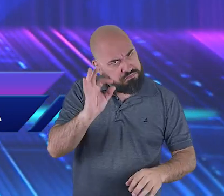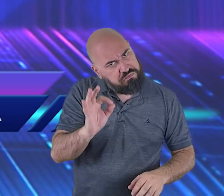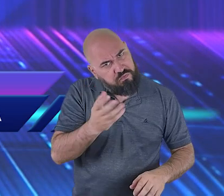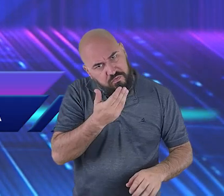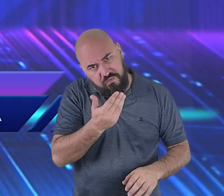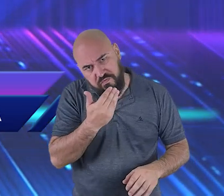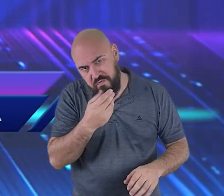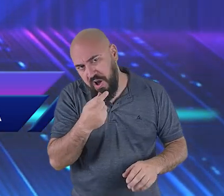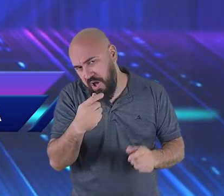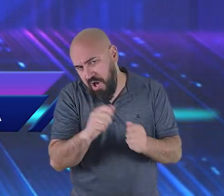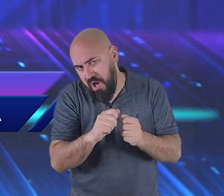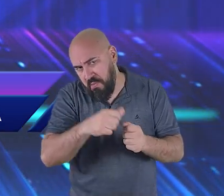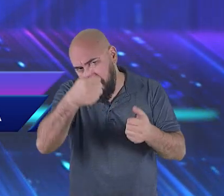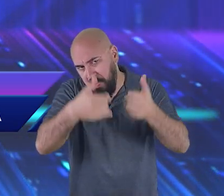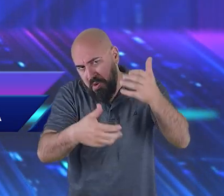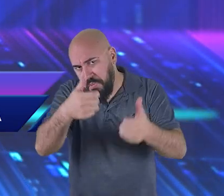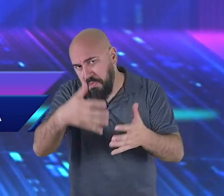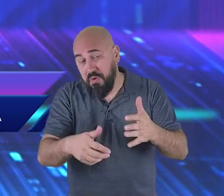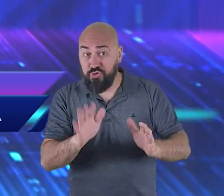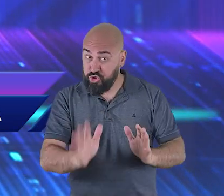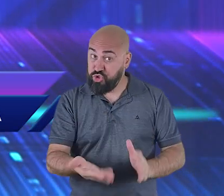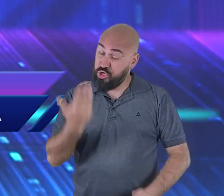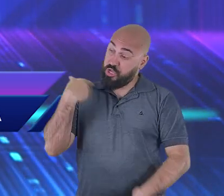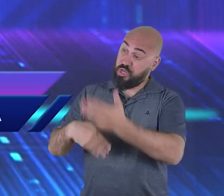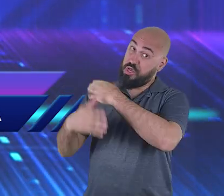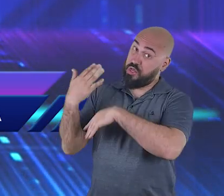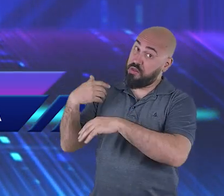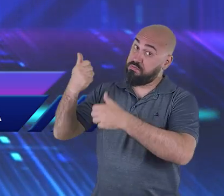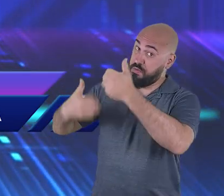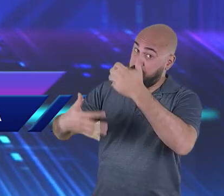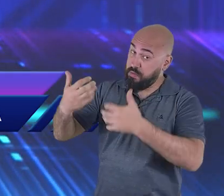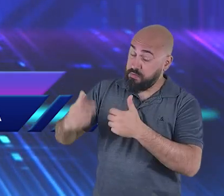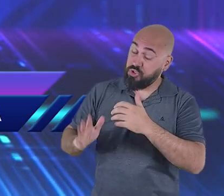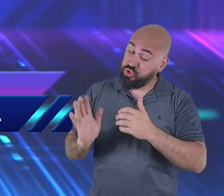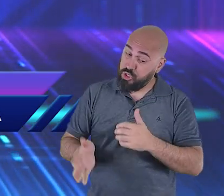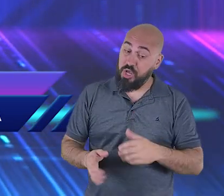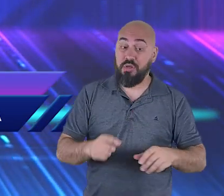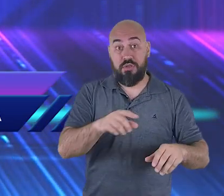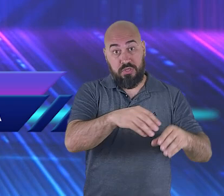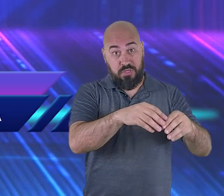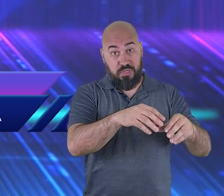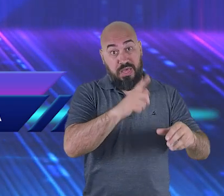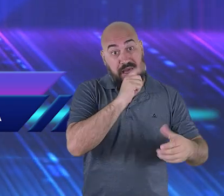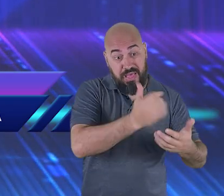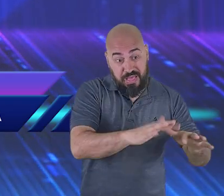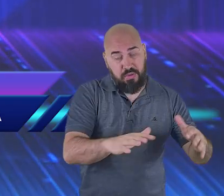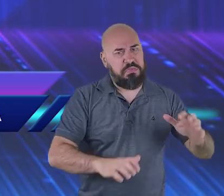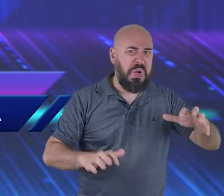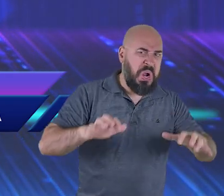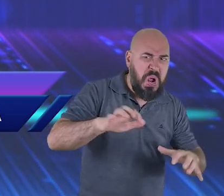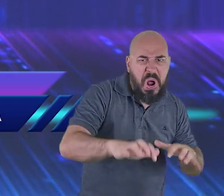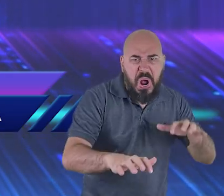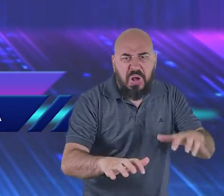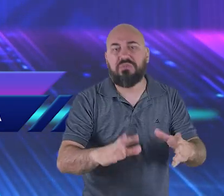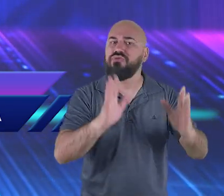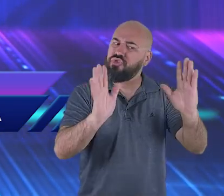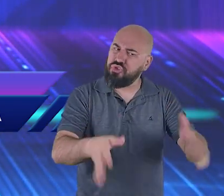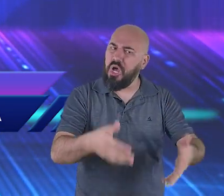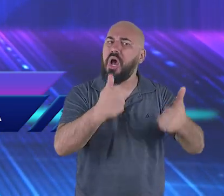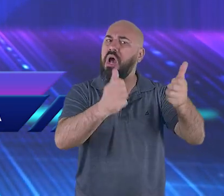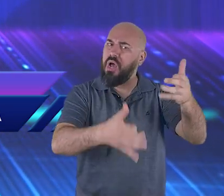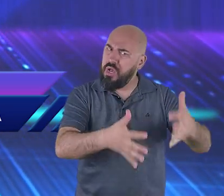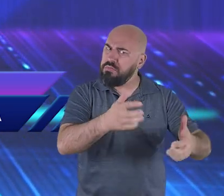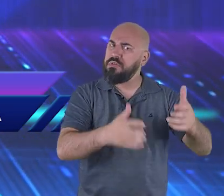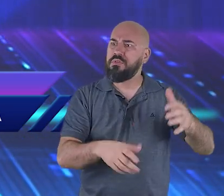já tratamos em programas no passado. Se você quer ter acesso aos programas mais antigos, você pode baixar o aplicativo do